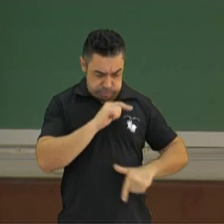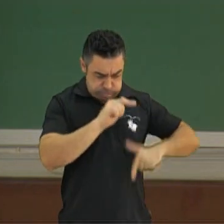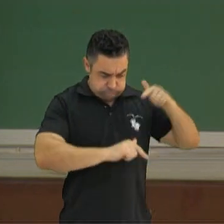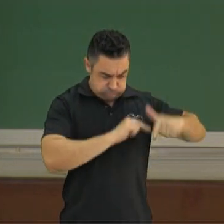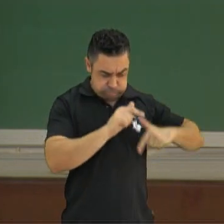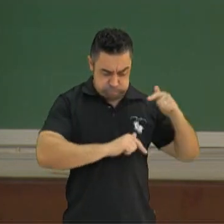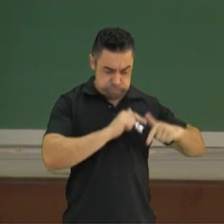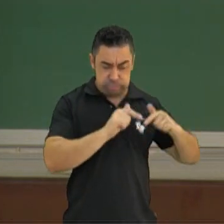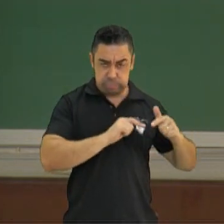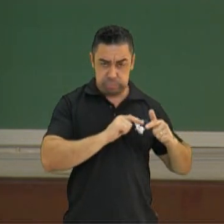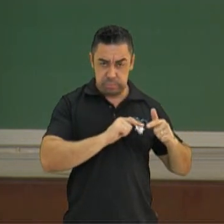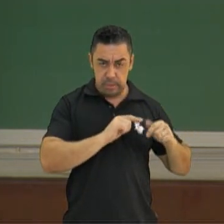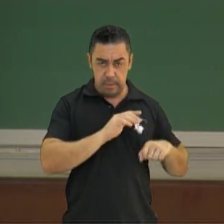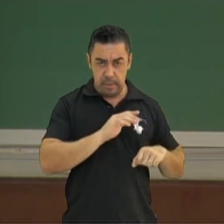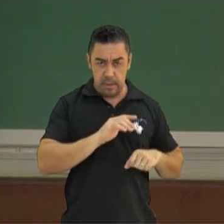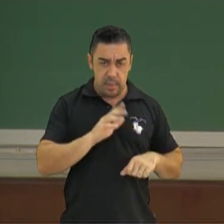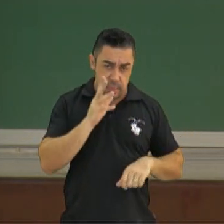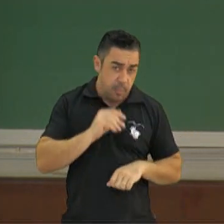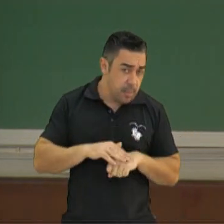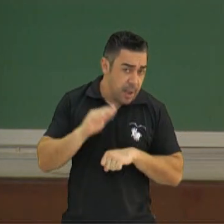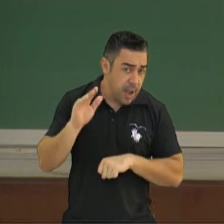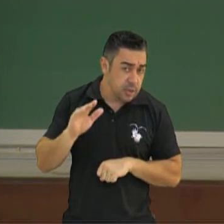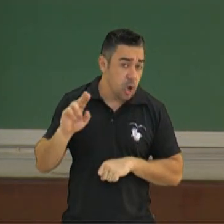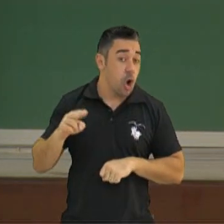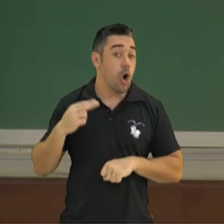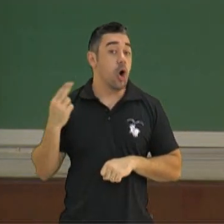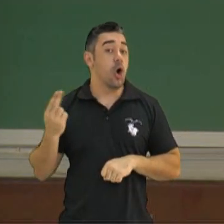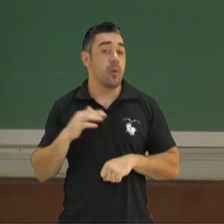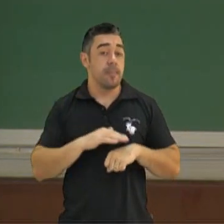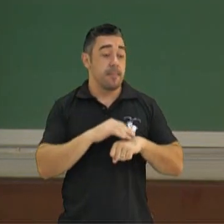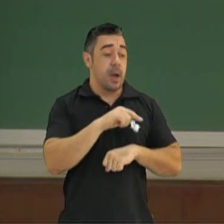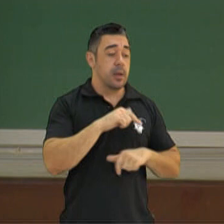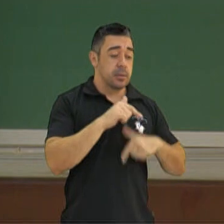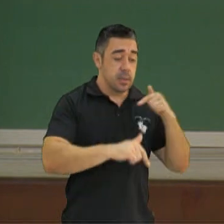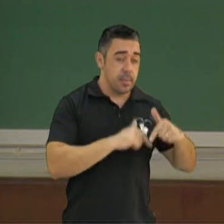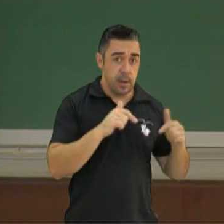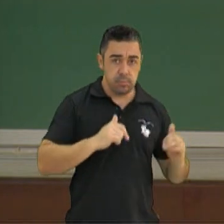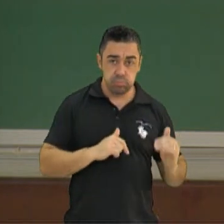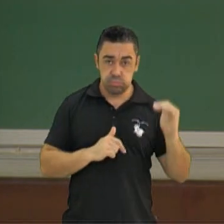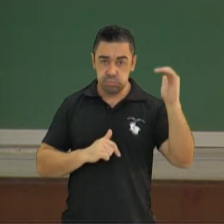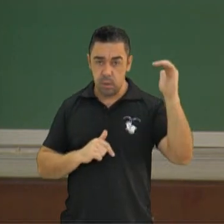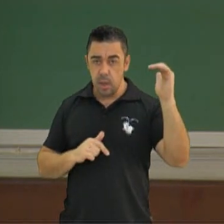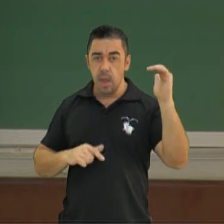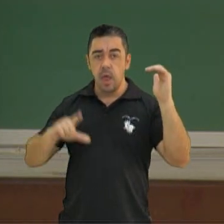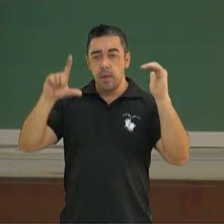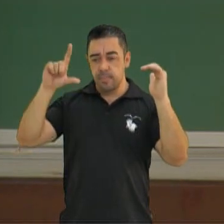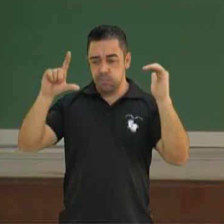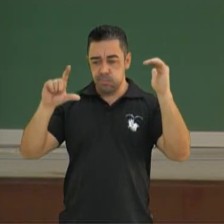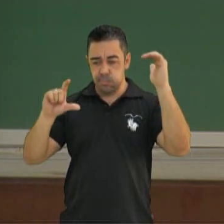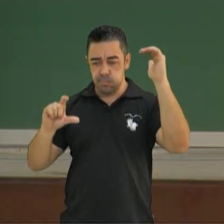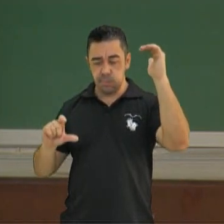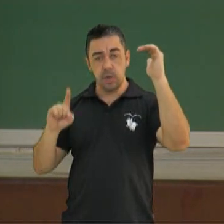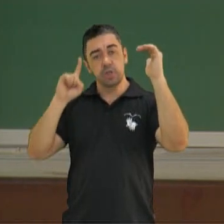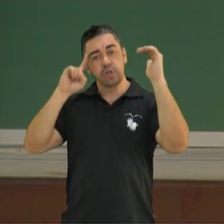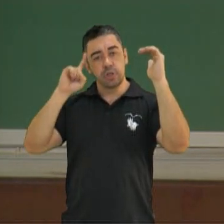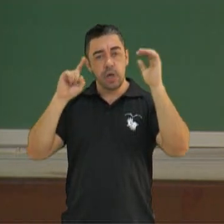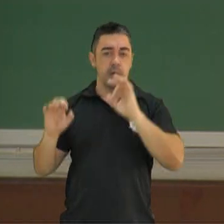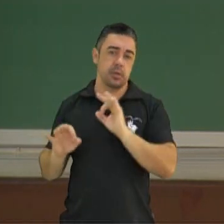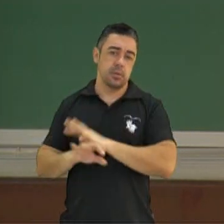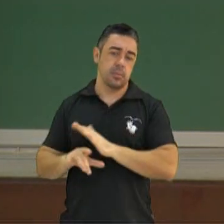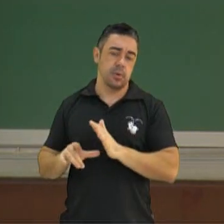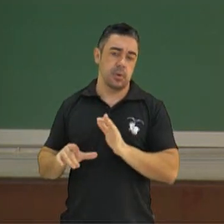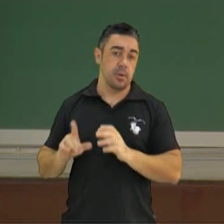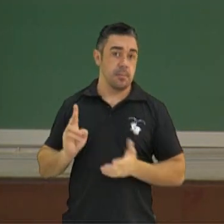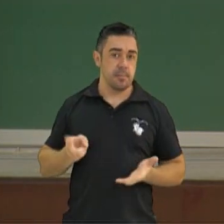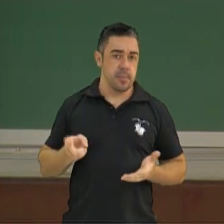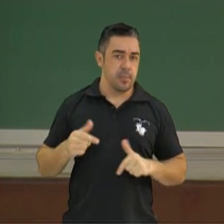trabalhando, mais tempo para finalizar? Ou quanto mais máquinas trabalhando, menos tempo para finalizar o